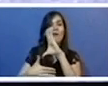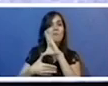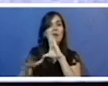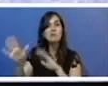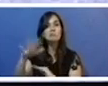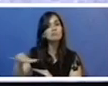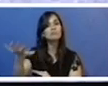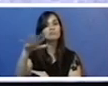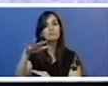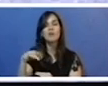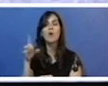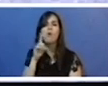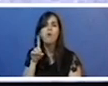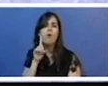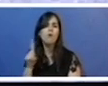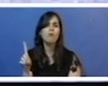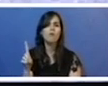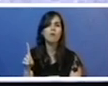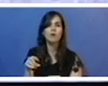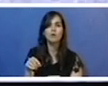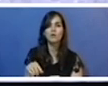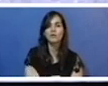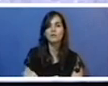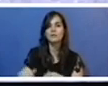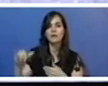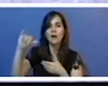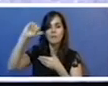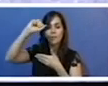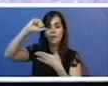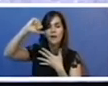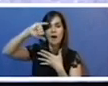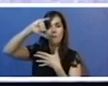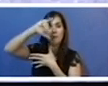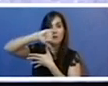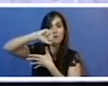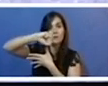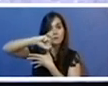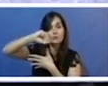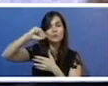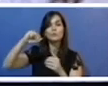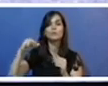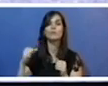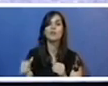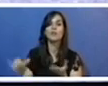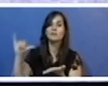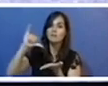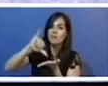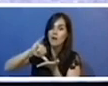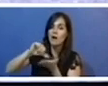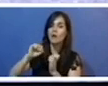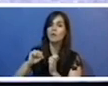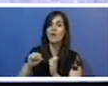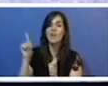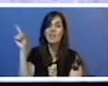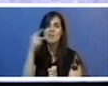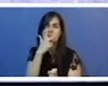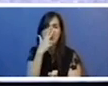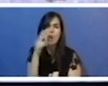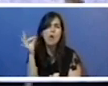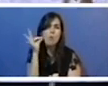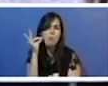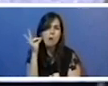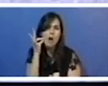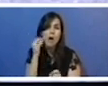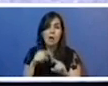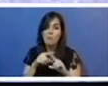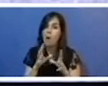Canadá, Estados Unidos, América Central, na América do Sul e várias espécies no Brasil. É um animal muito semelhante a um rato, mas